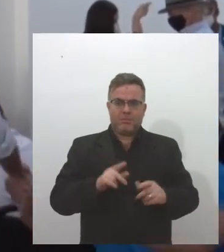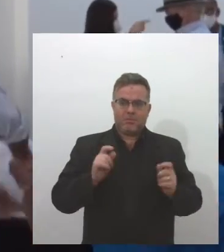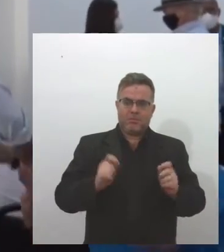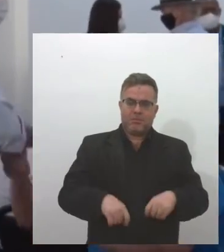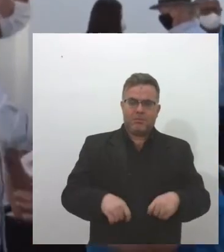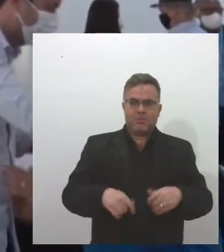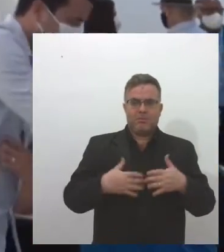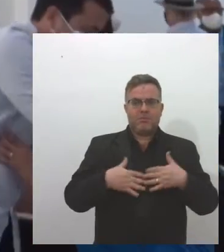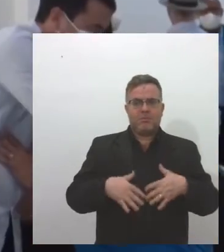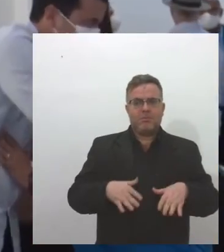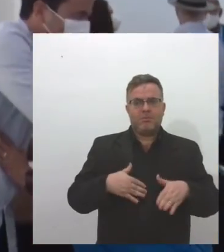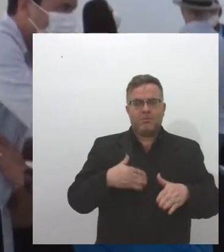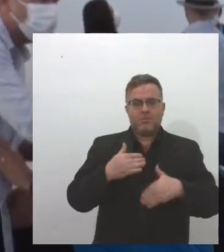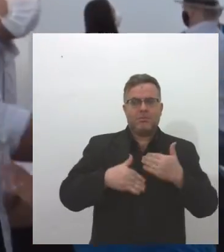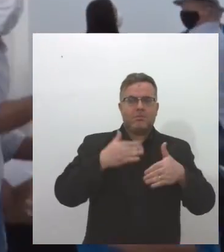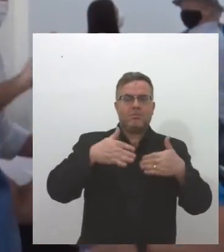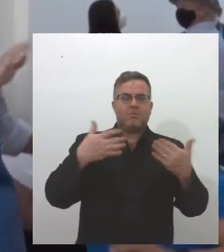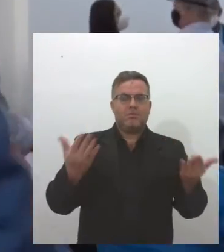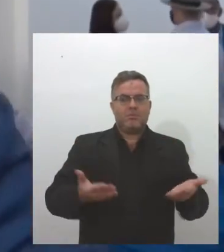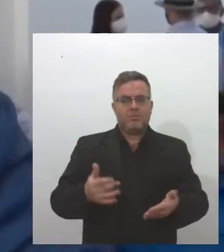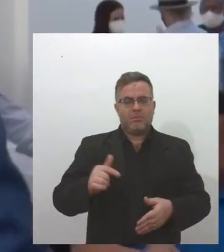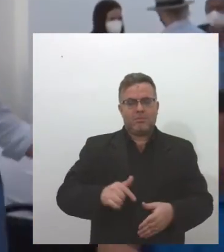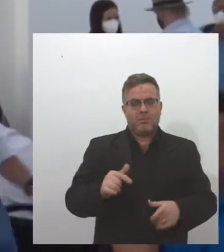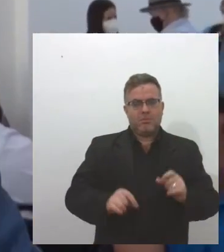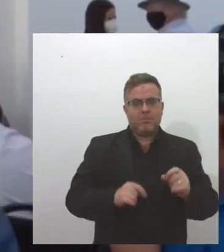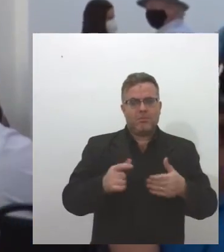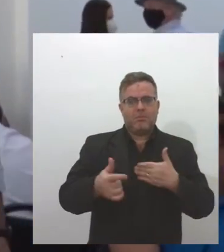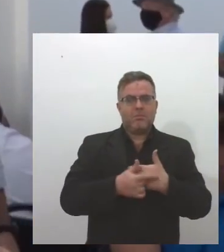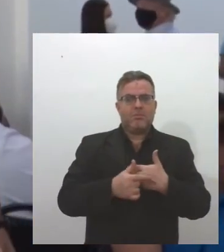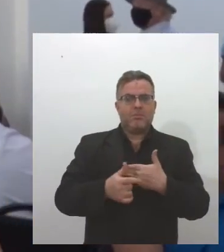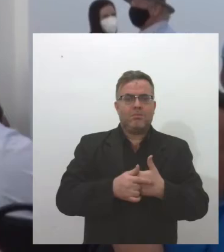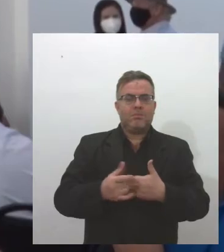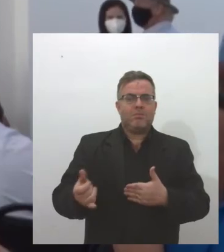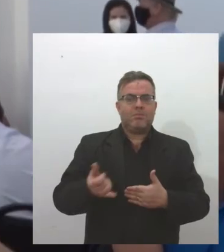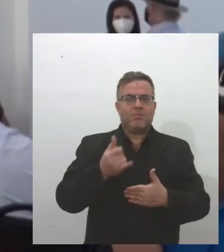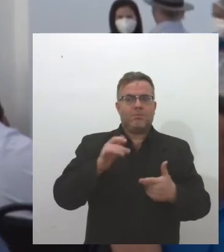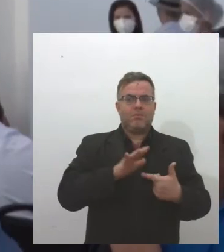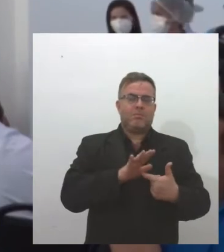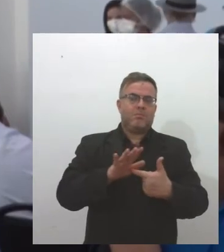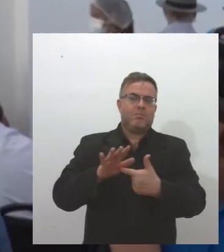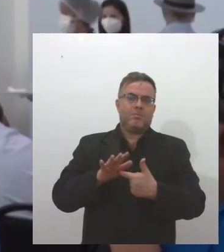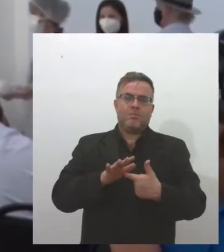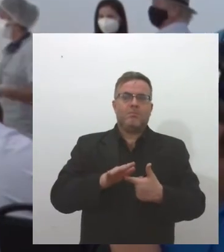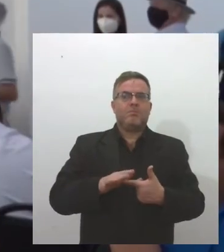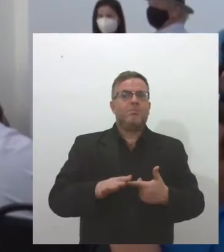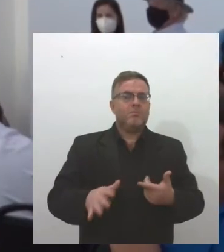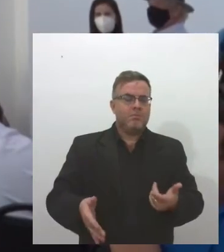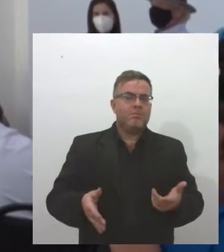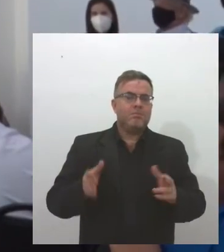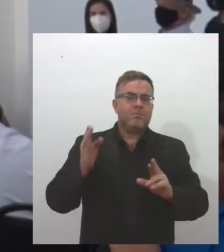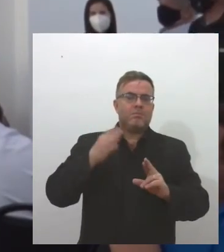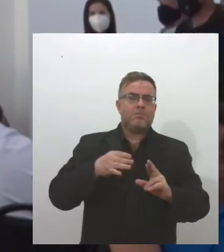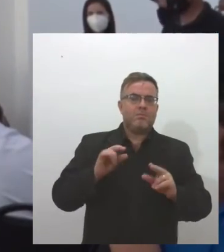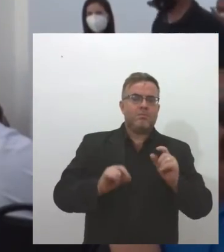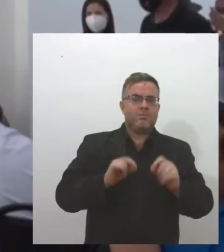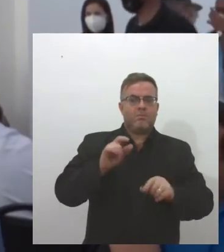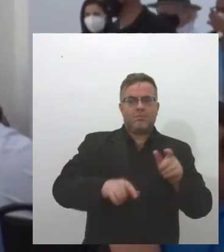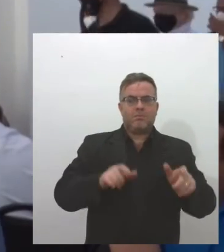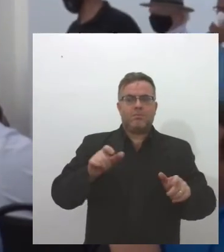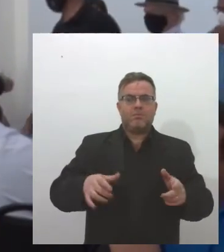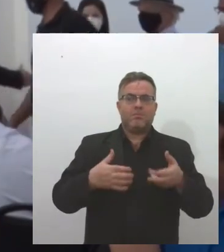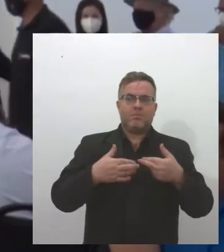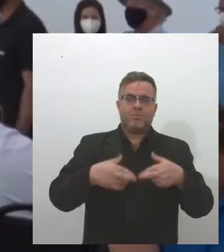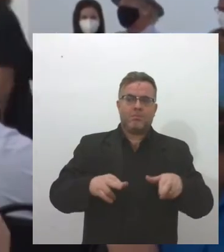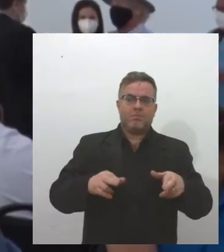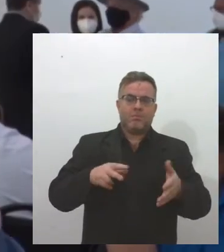para avançar no processo de retomada. Eu acho que o meu papel é muito mais o de trazer referência e tranquilidade para o agente público tomar a decisão com